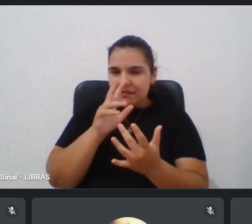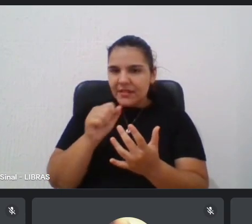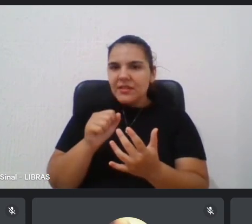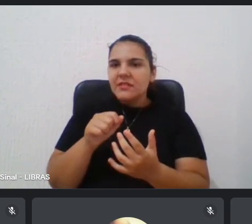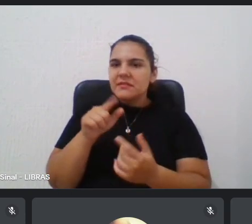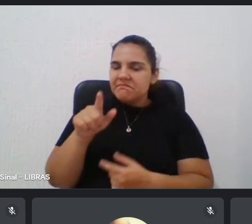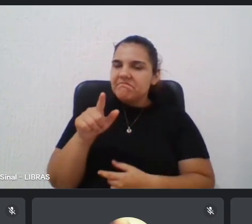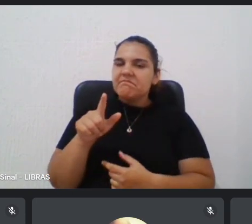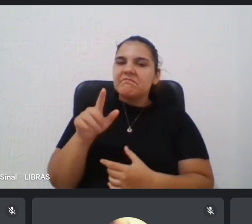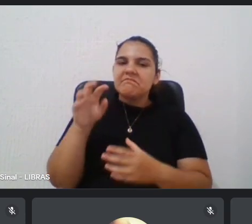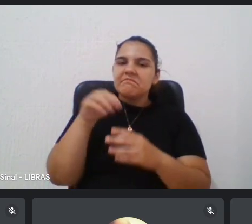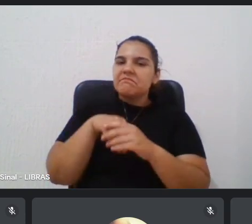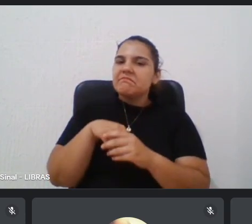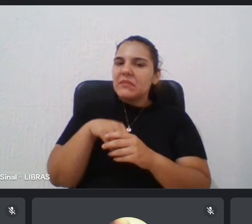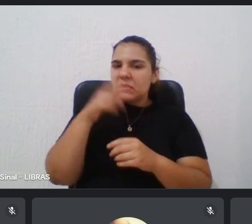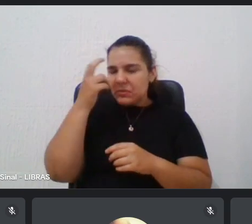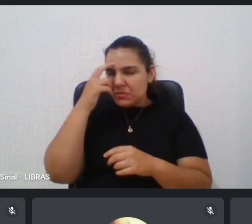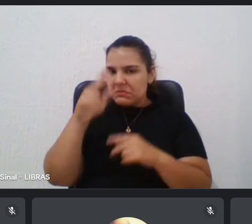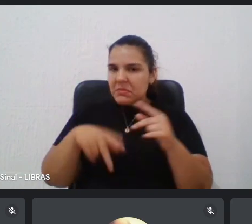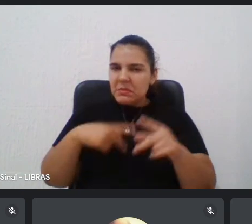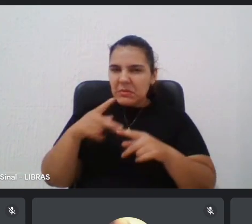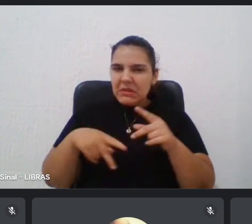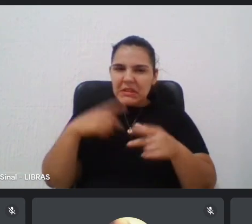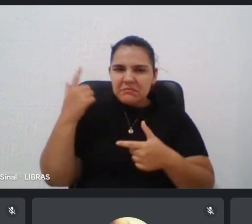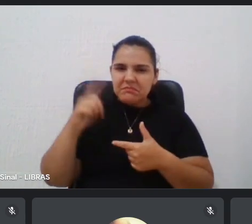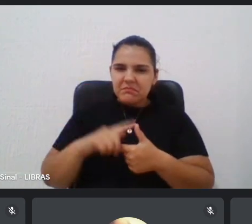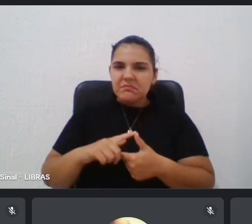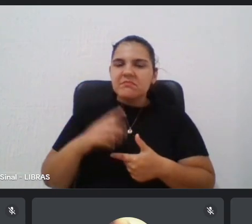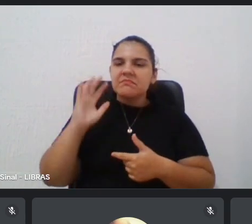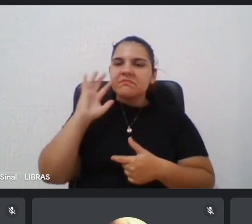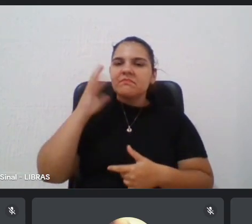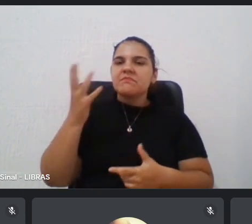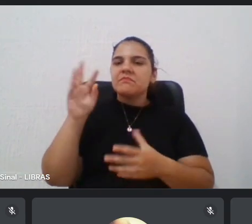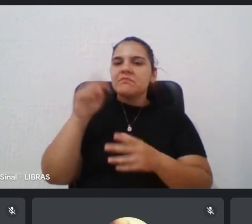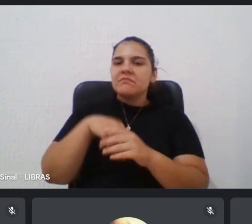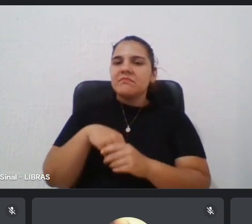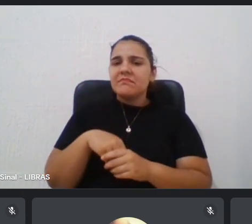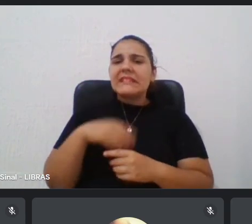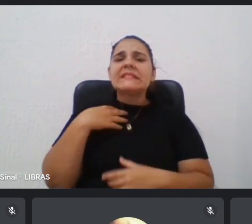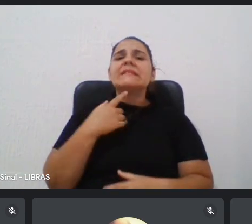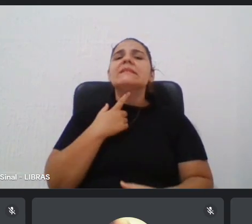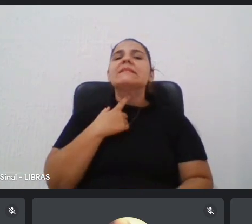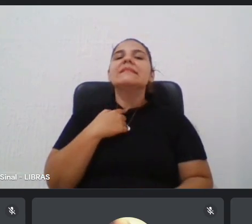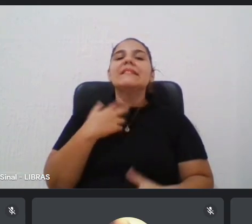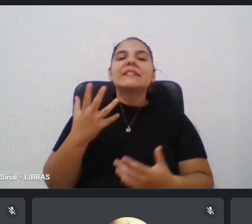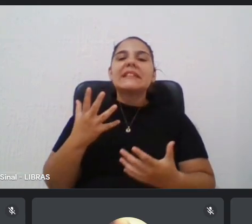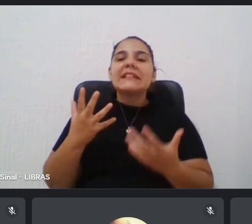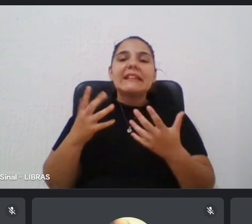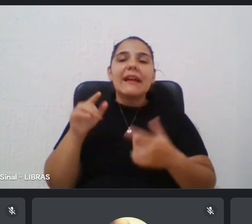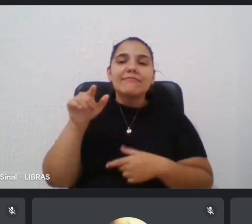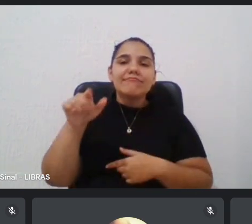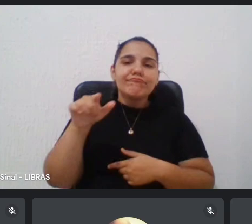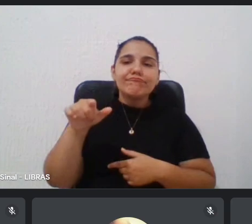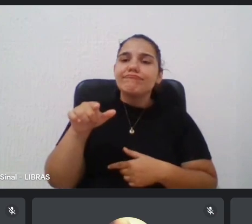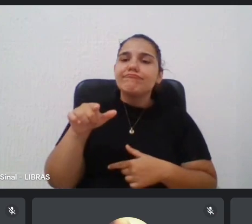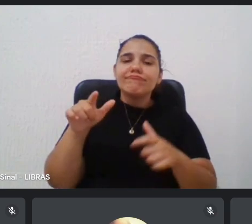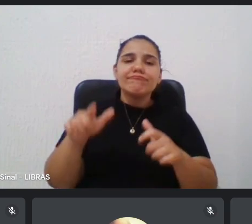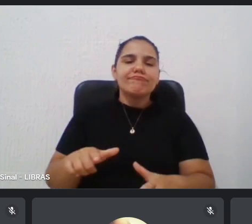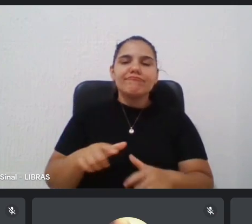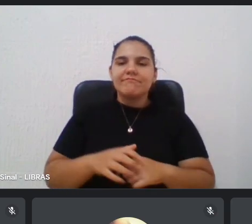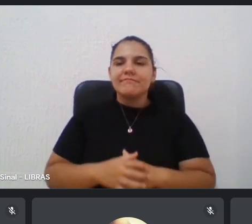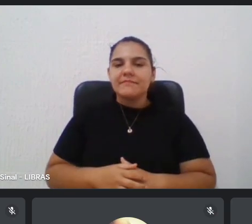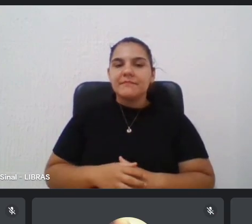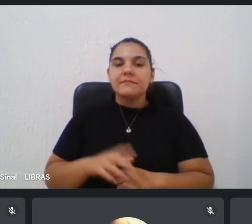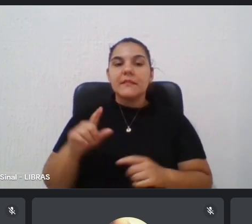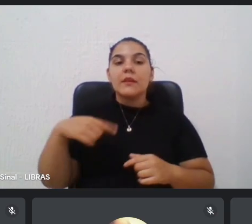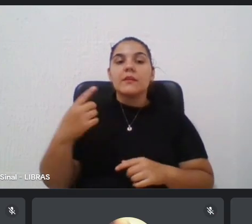tradicional que acontece aí. Já estou assim, tipo, me leva, Ana. Mas vai, mulher. Semana que vem vai ter a